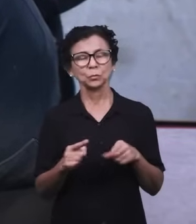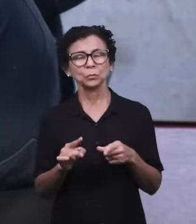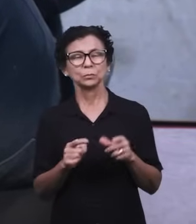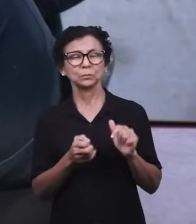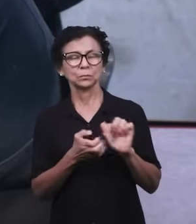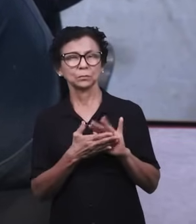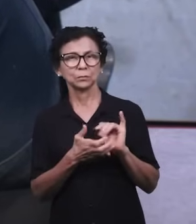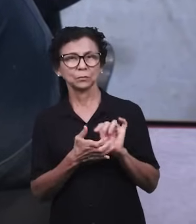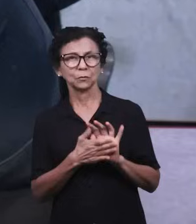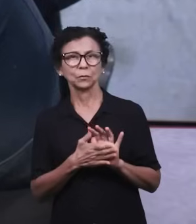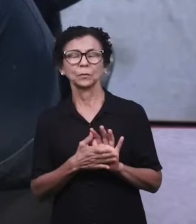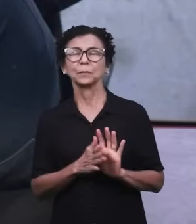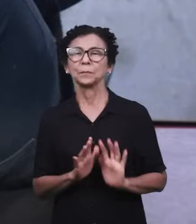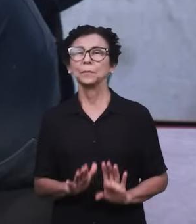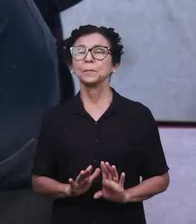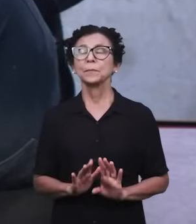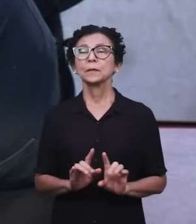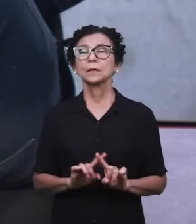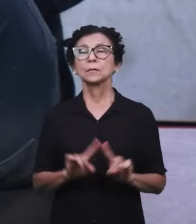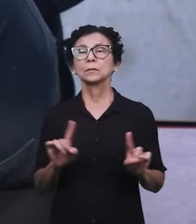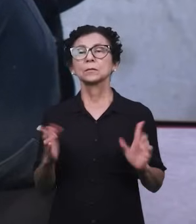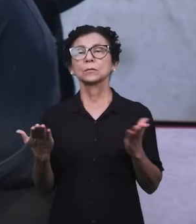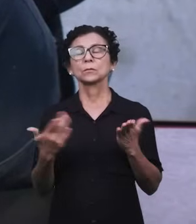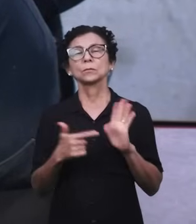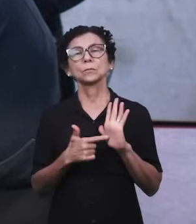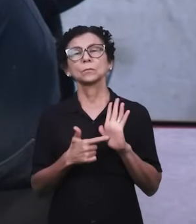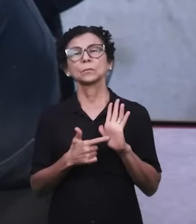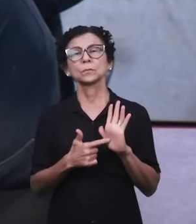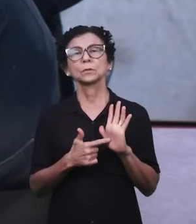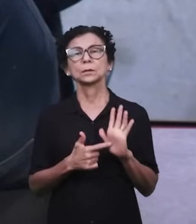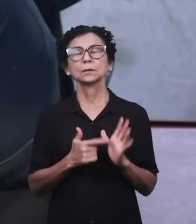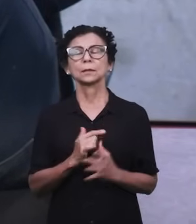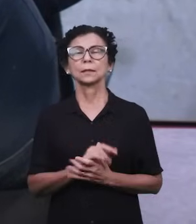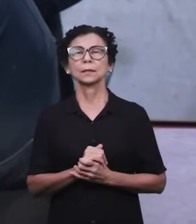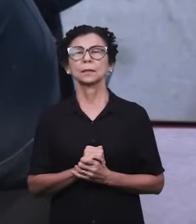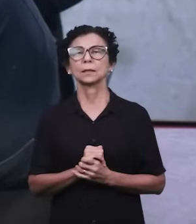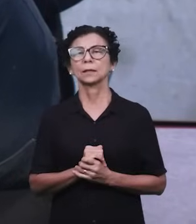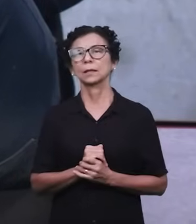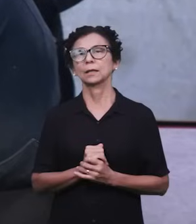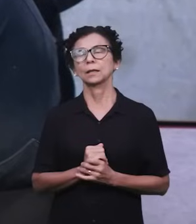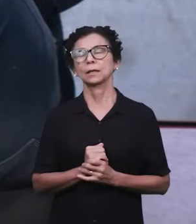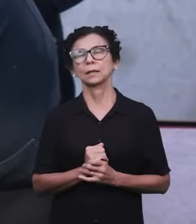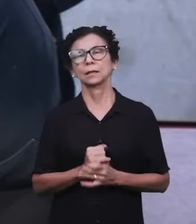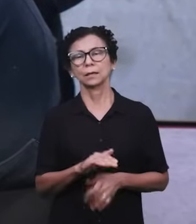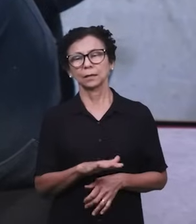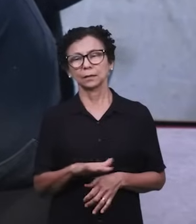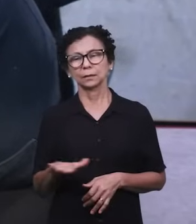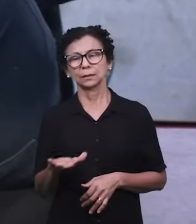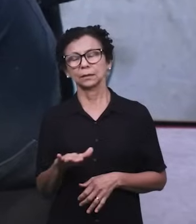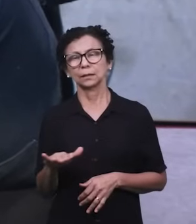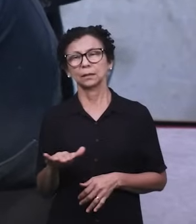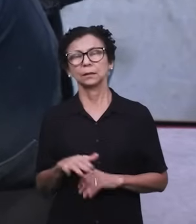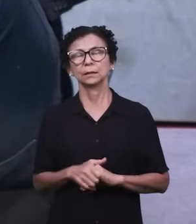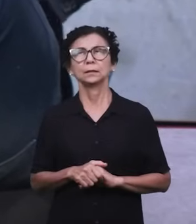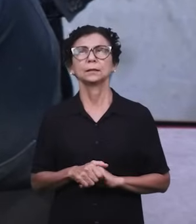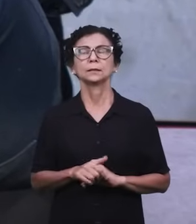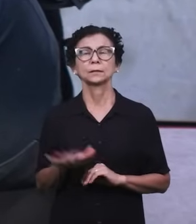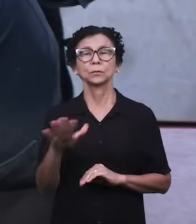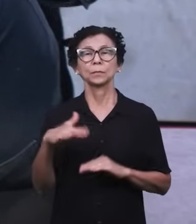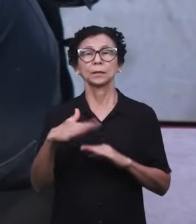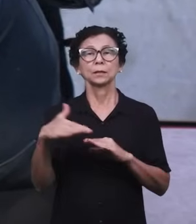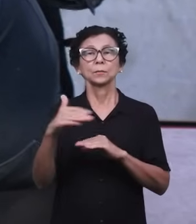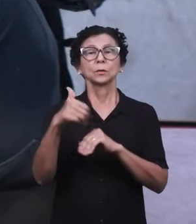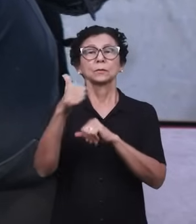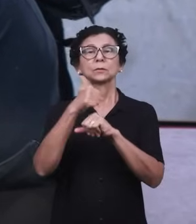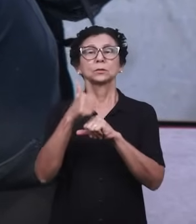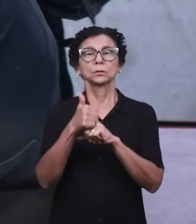musical. Só que hoje nós vamos mostrar aqui um pouco de como desenvolver a criança